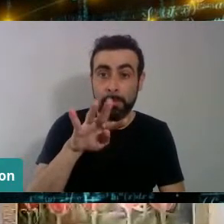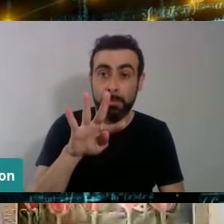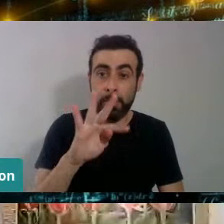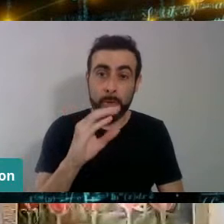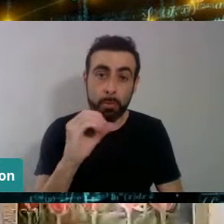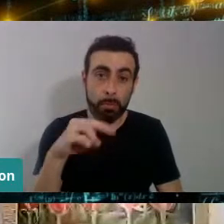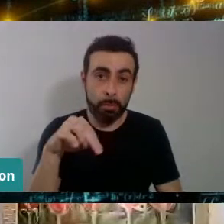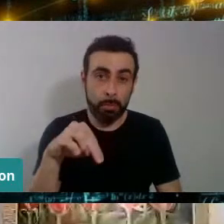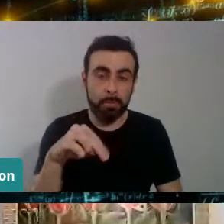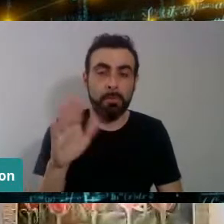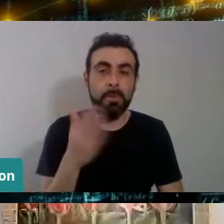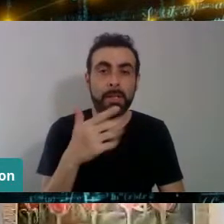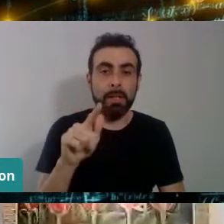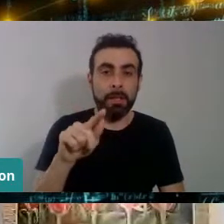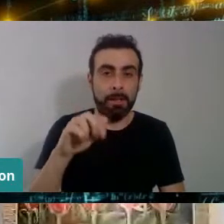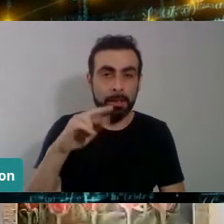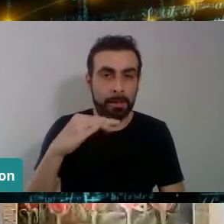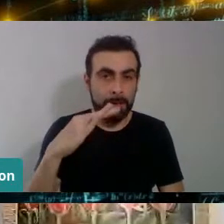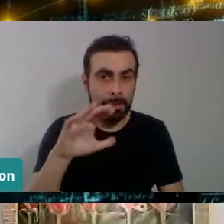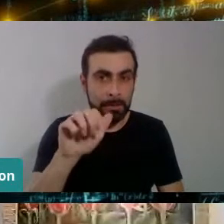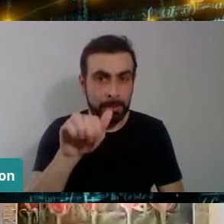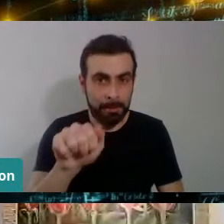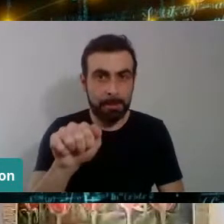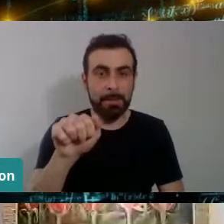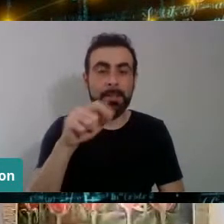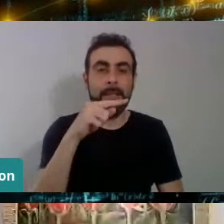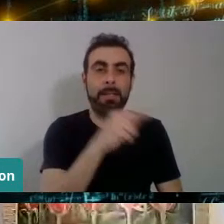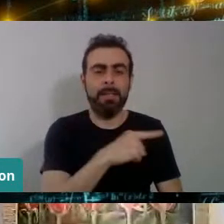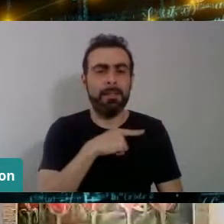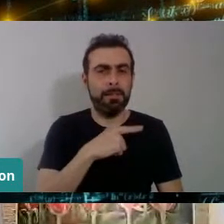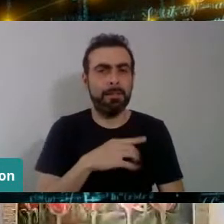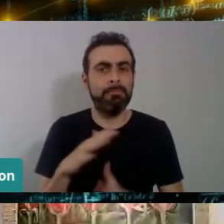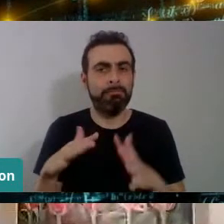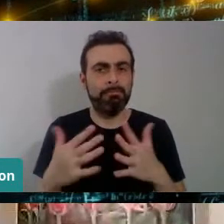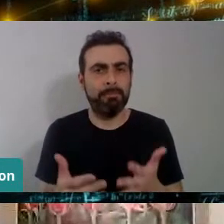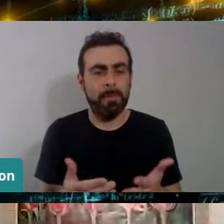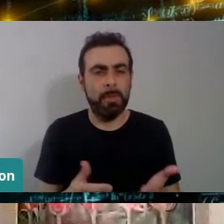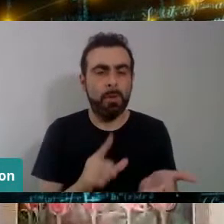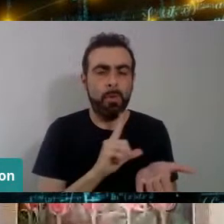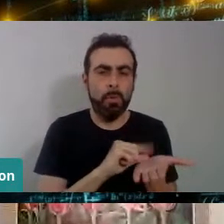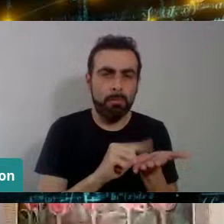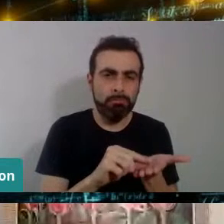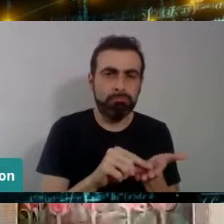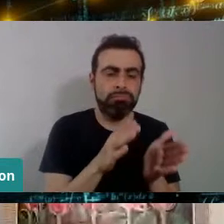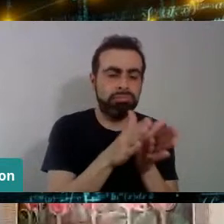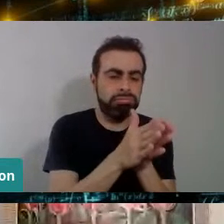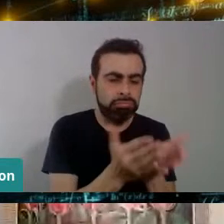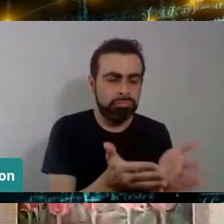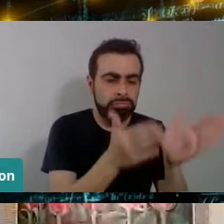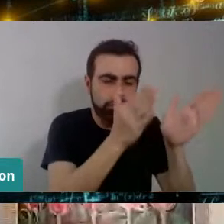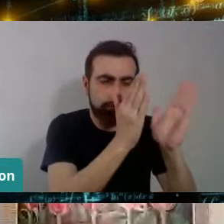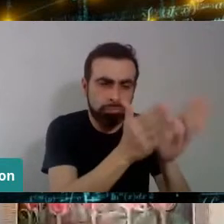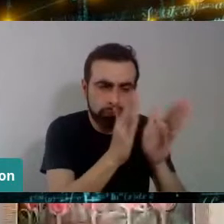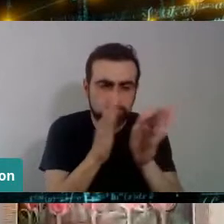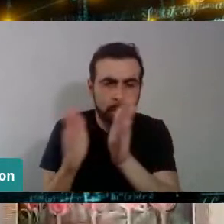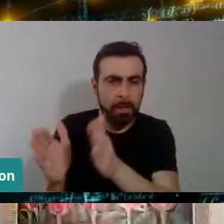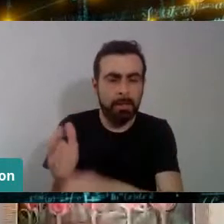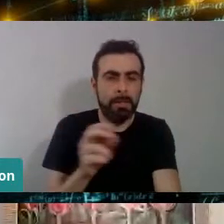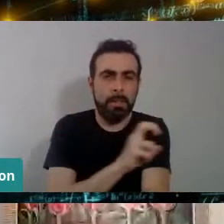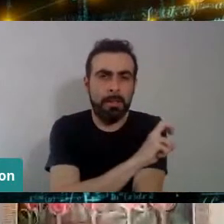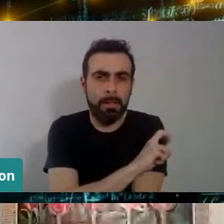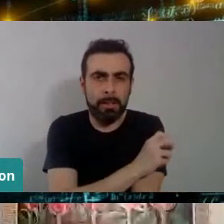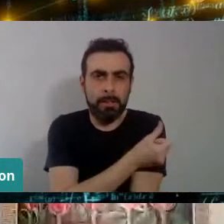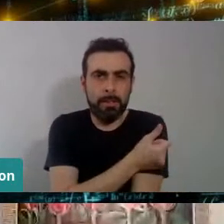mesmo. É o Milton Garcia. Inclusive, ele foi autor de uma coleção de livros, né? De quinta a oitava isso.